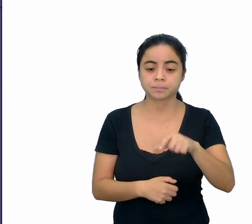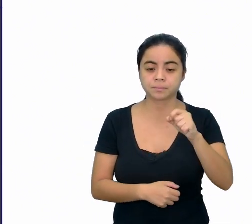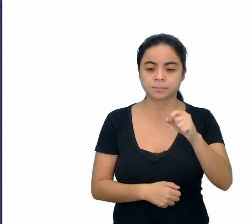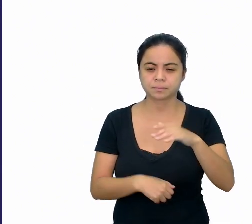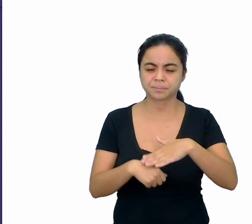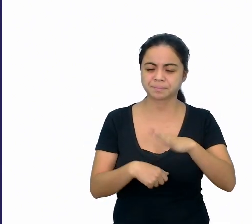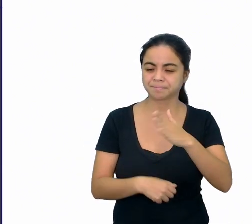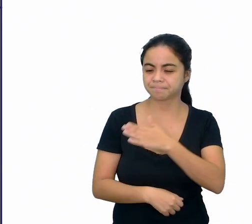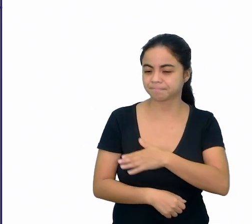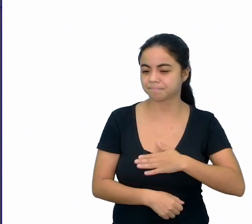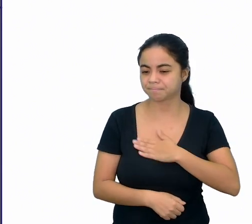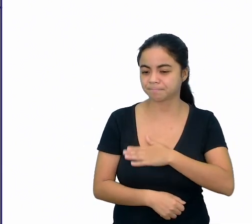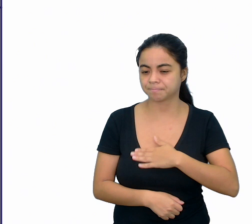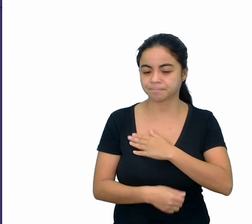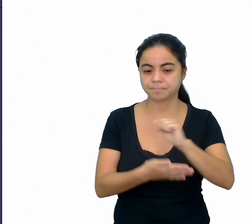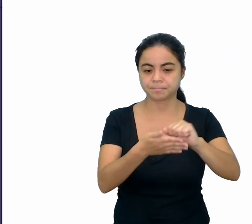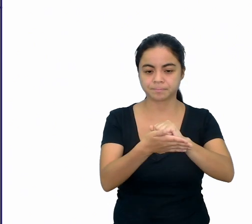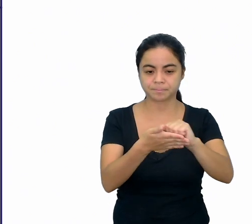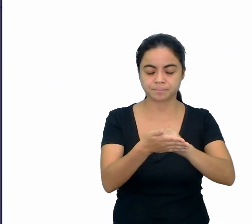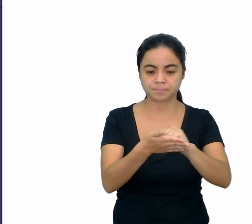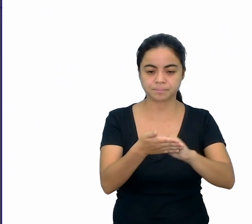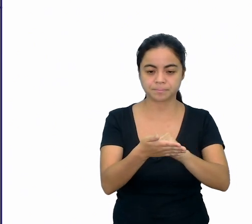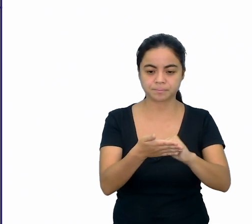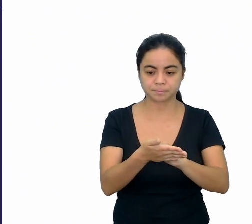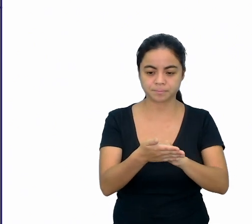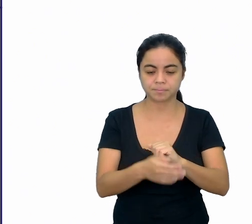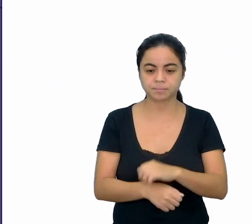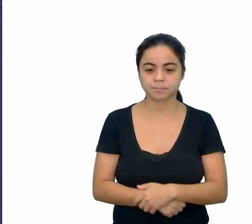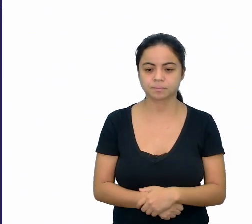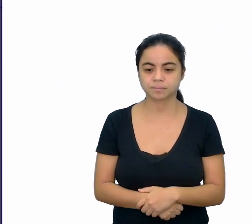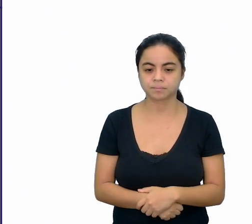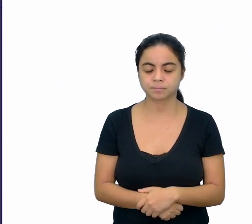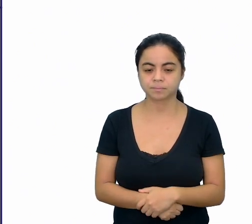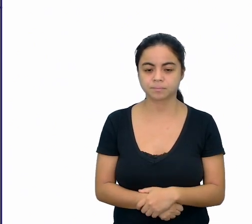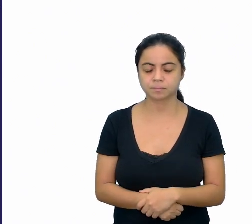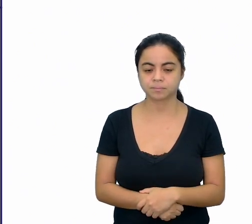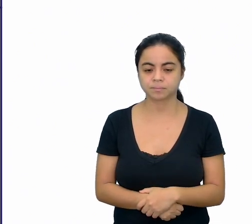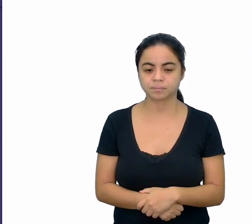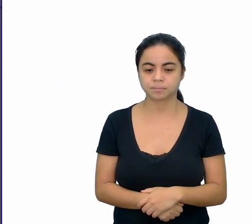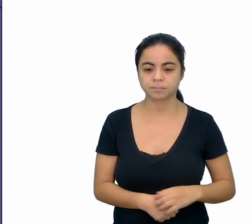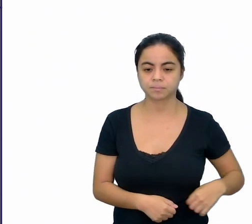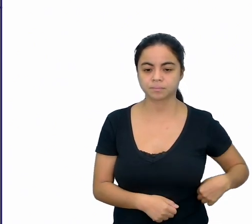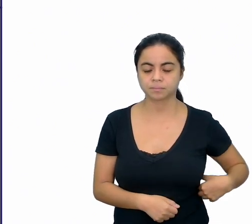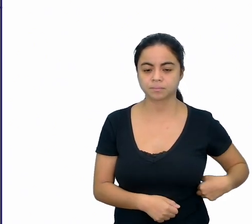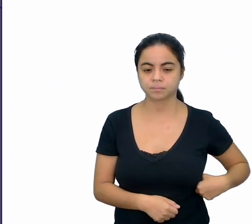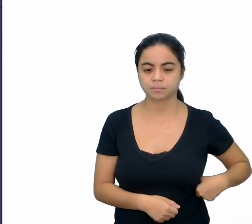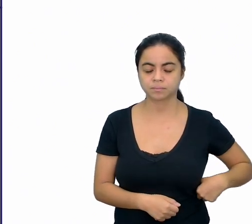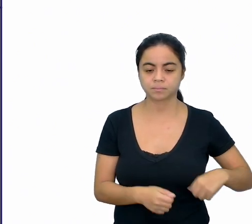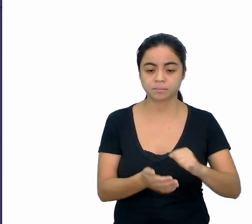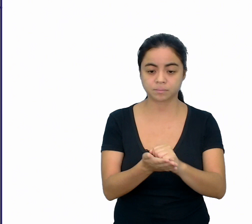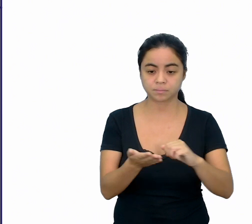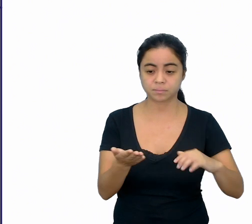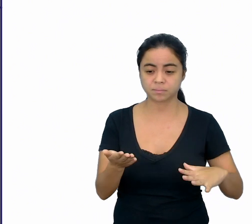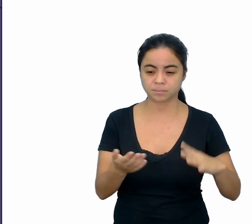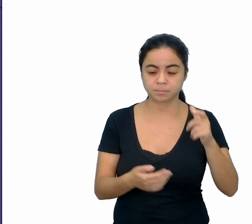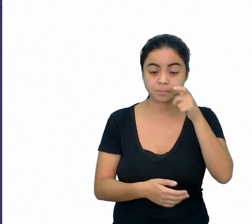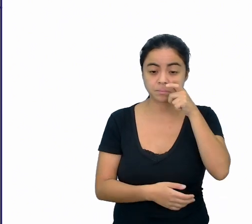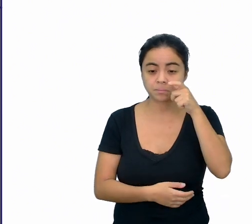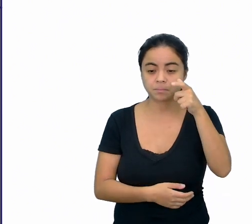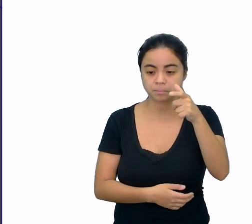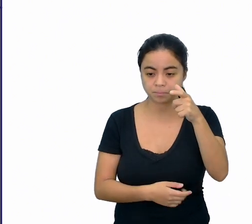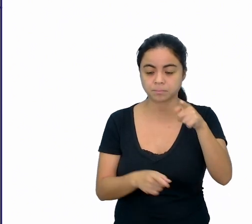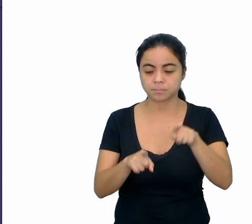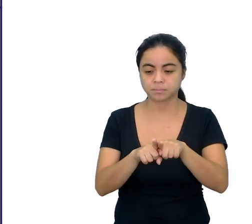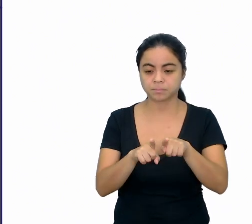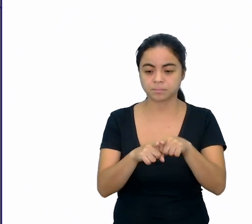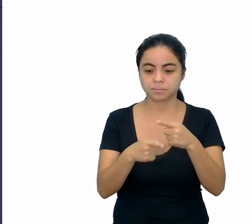mais gostaram e escrever o título do conto em que esse personagem aparece. É uma atividade muito interessante